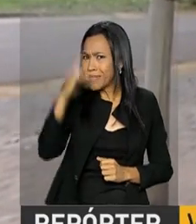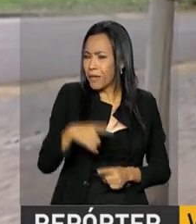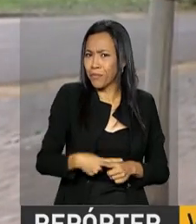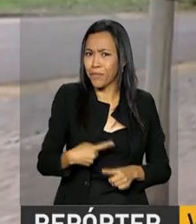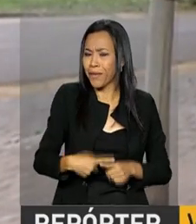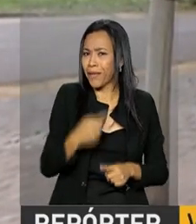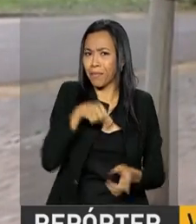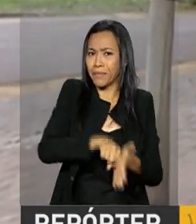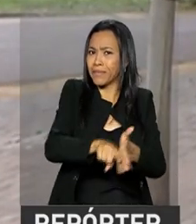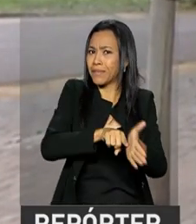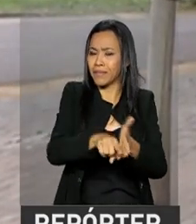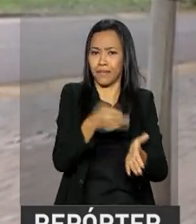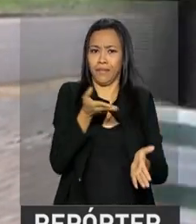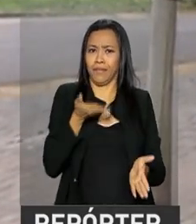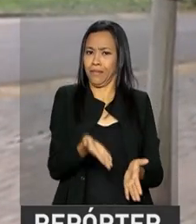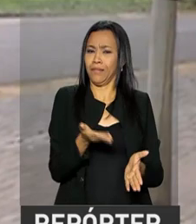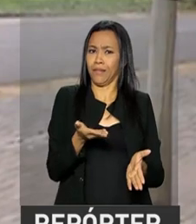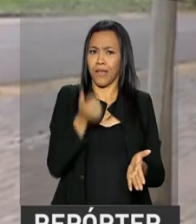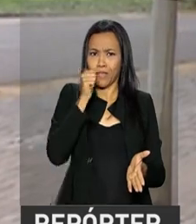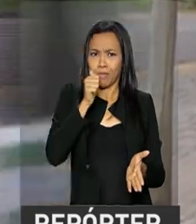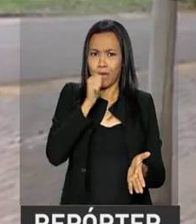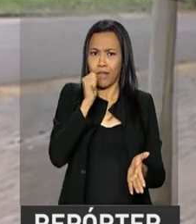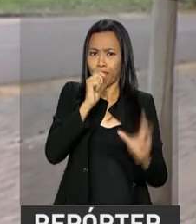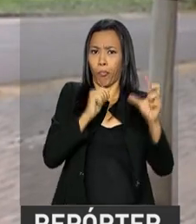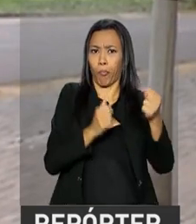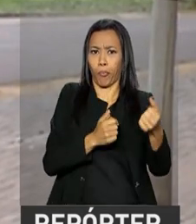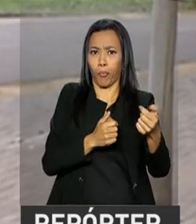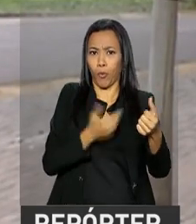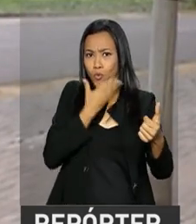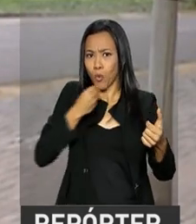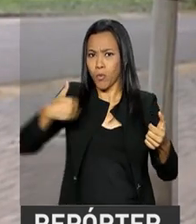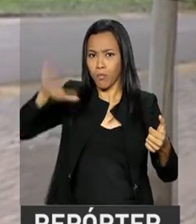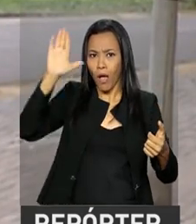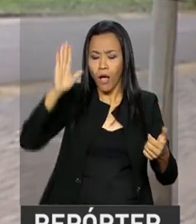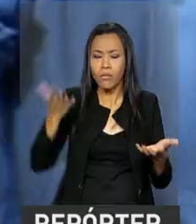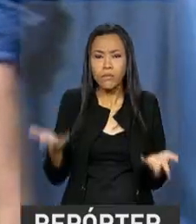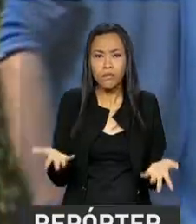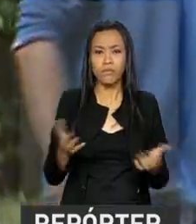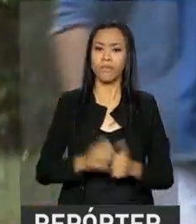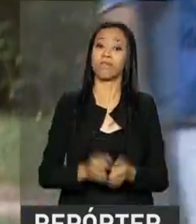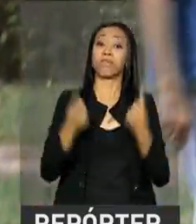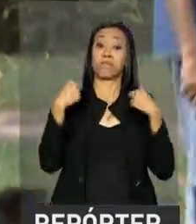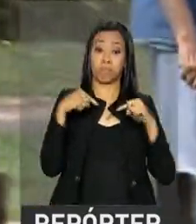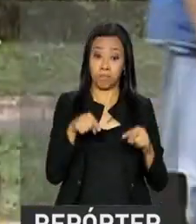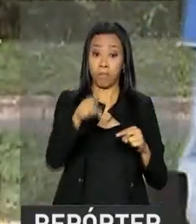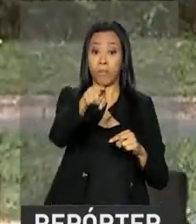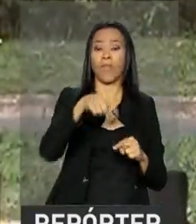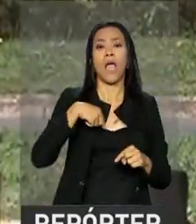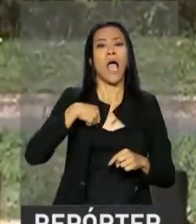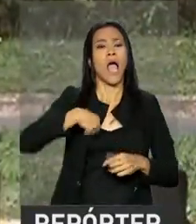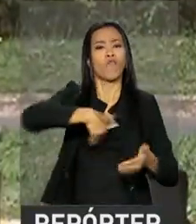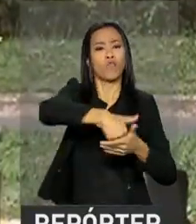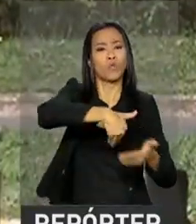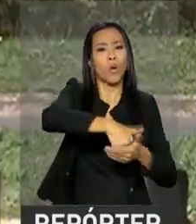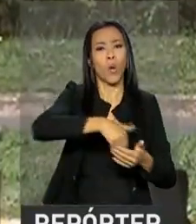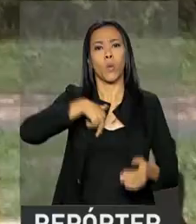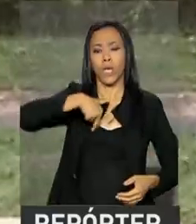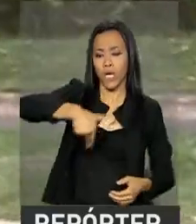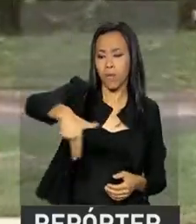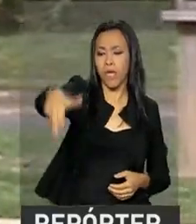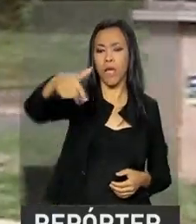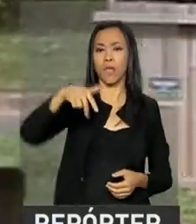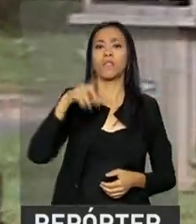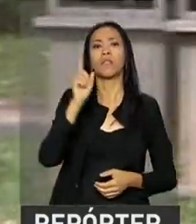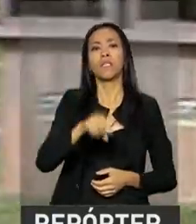esse esse índice senhora imaginava o contrário imaginava o contrário até a caminhada e o futebol foram citados por mais de